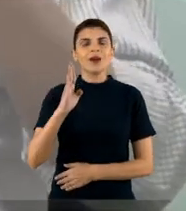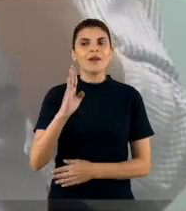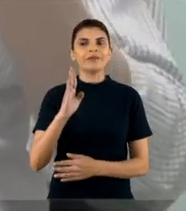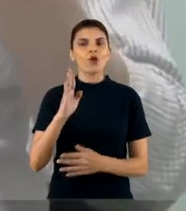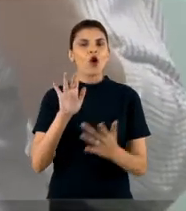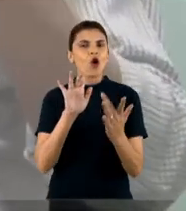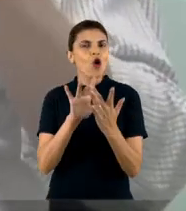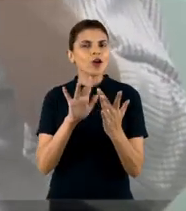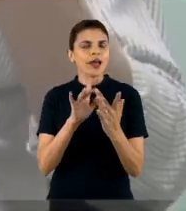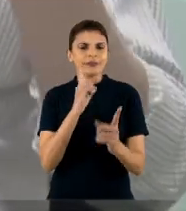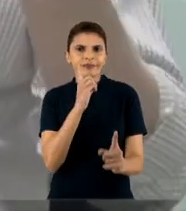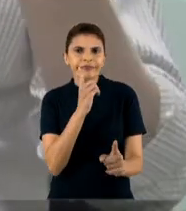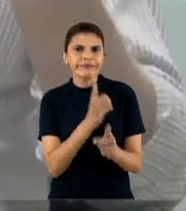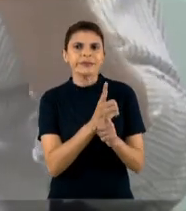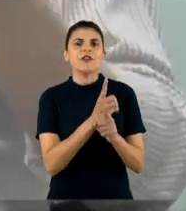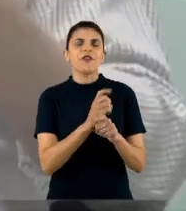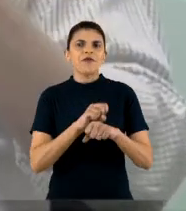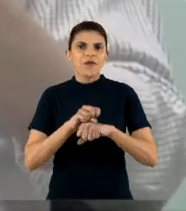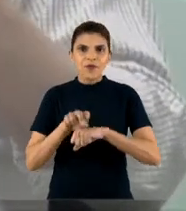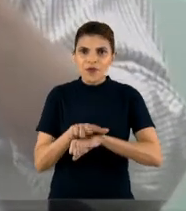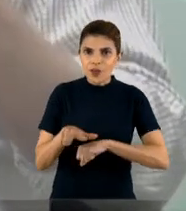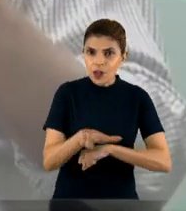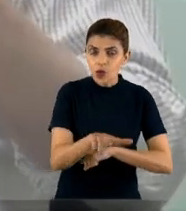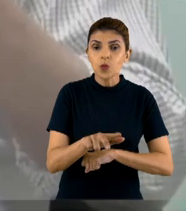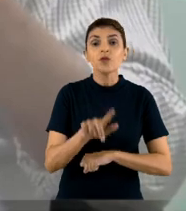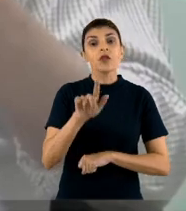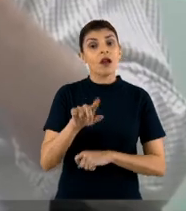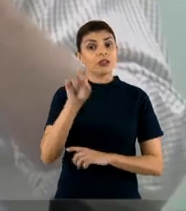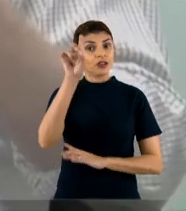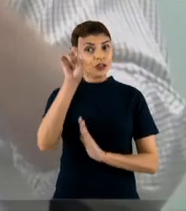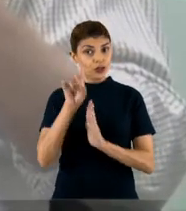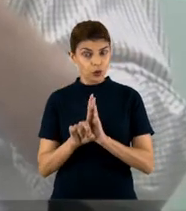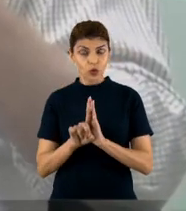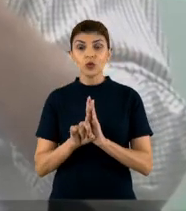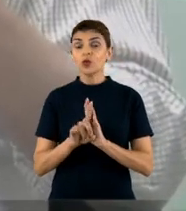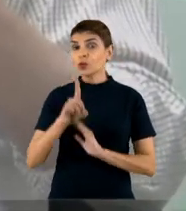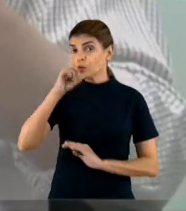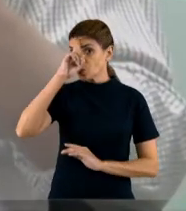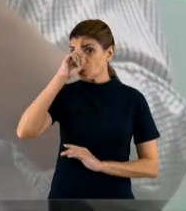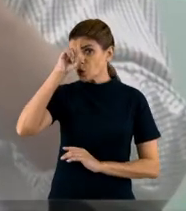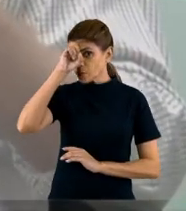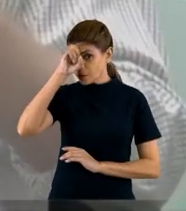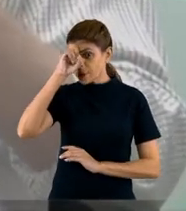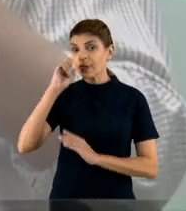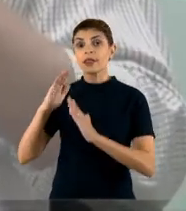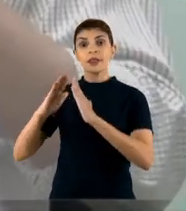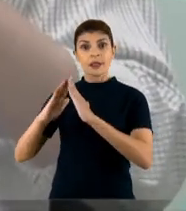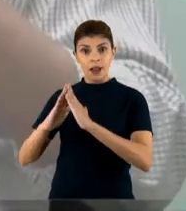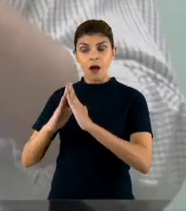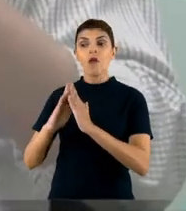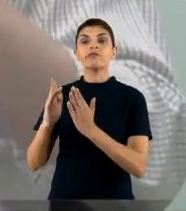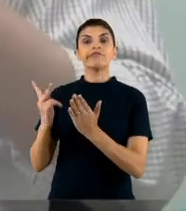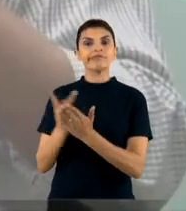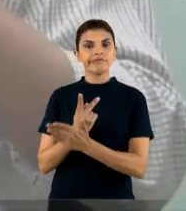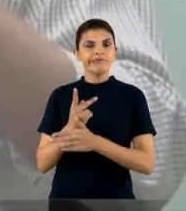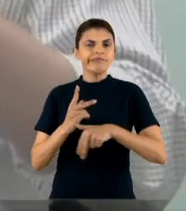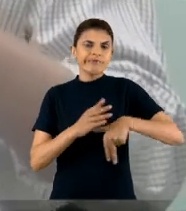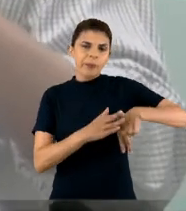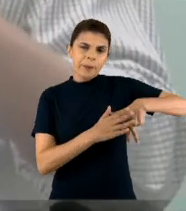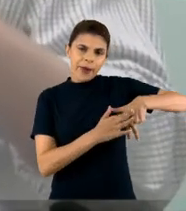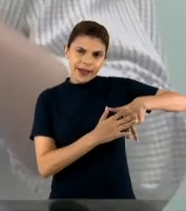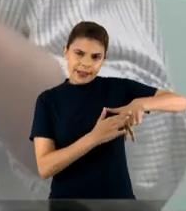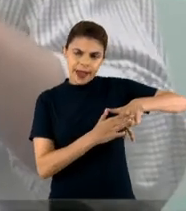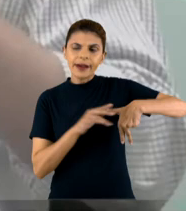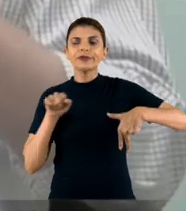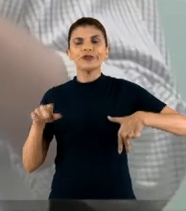dos principais enfrentadores, vamos dizer assim, a pessoa que identificou inicialmente o vírus, um dos diretores do hospital onde os